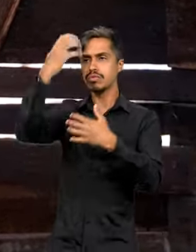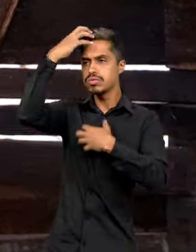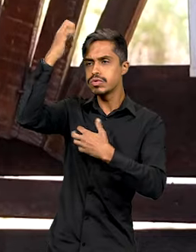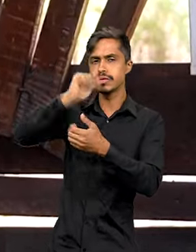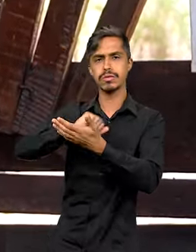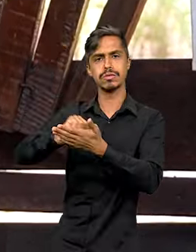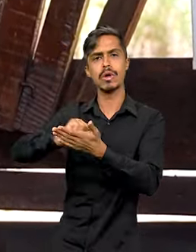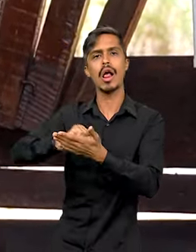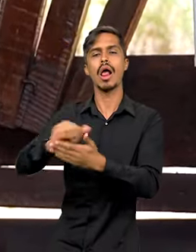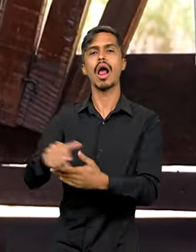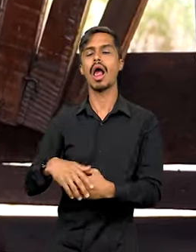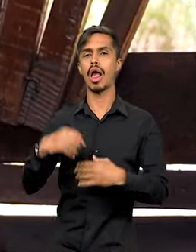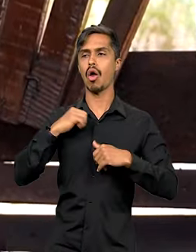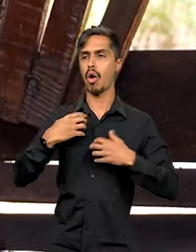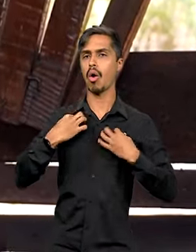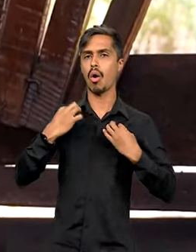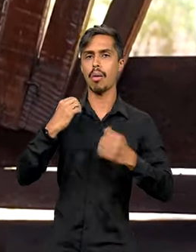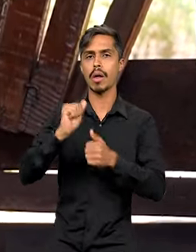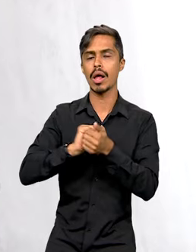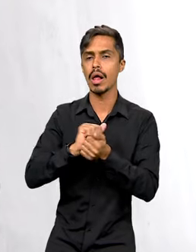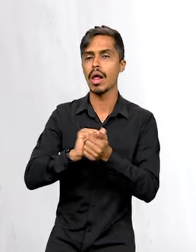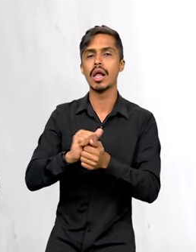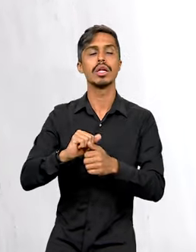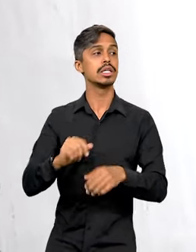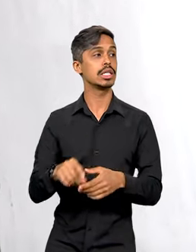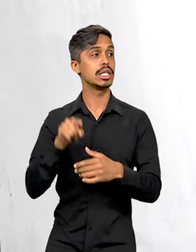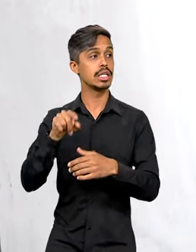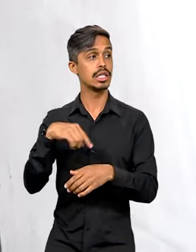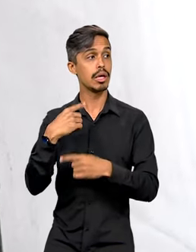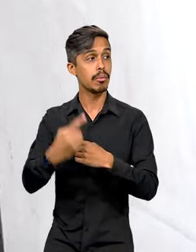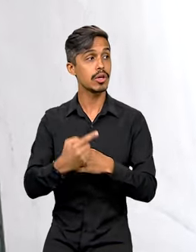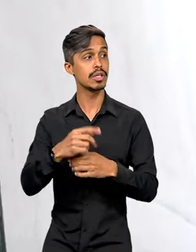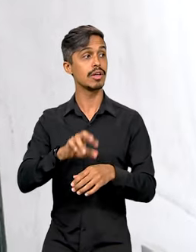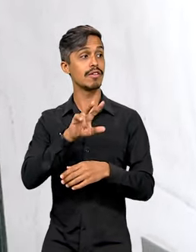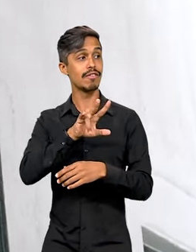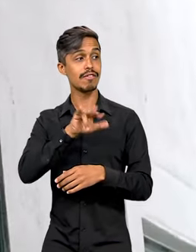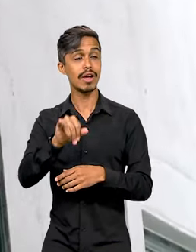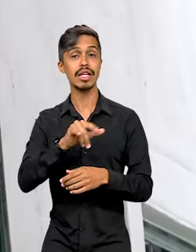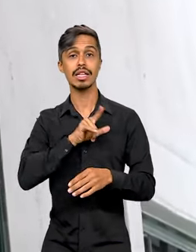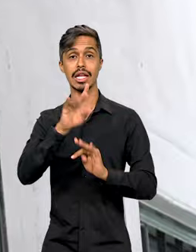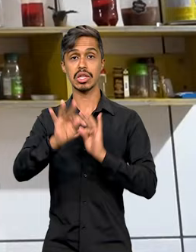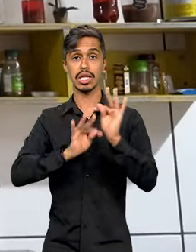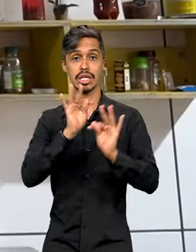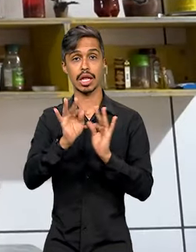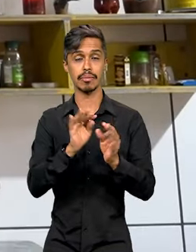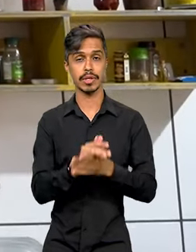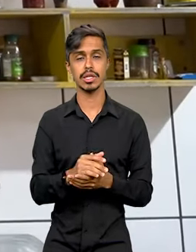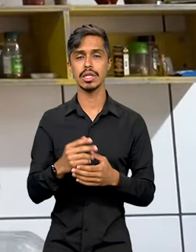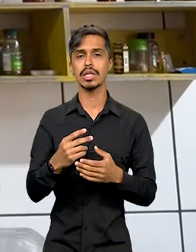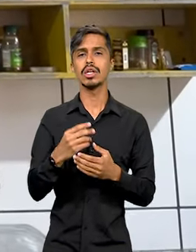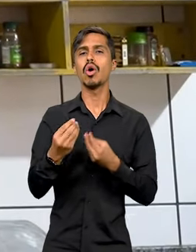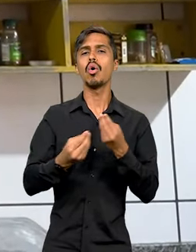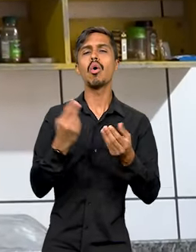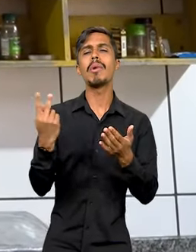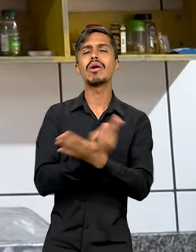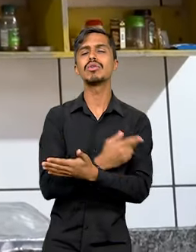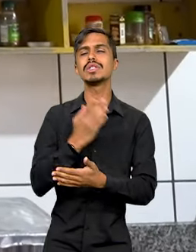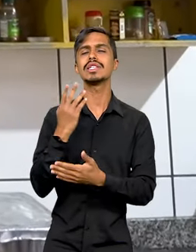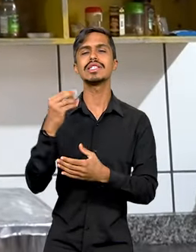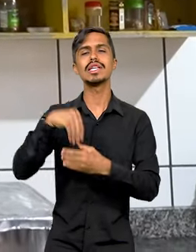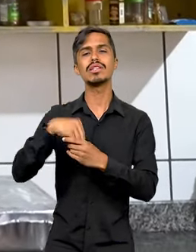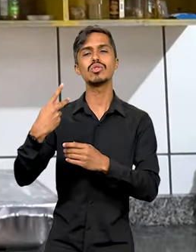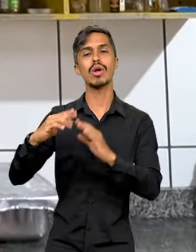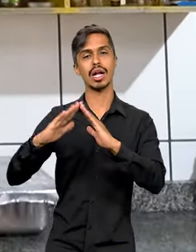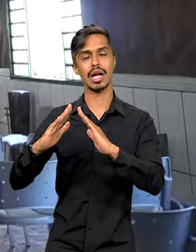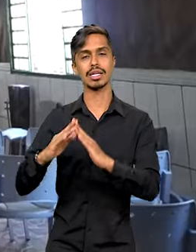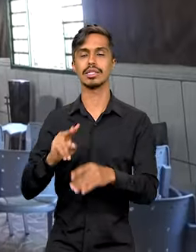de roupa e a gente coloca eles na laborterapia a laborterapia é cuidar de coisas que você cuida em casa né arrumar o